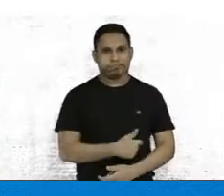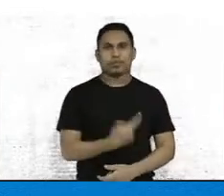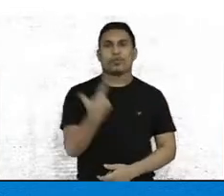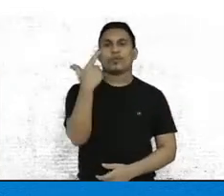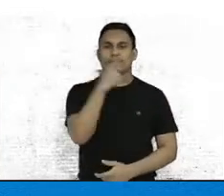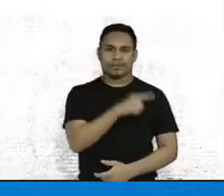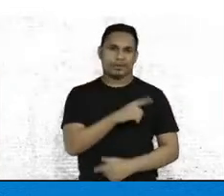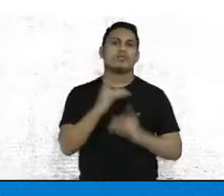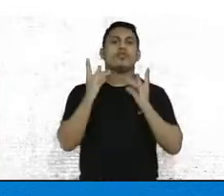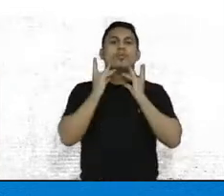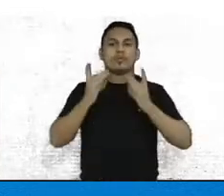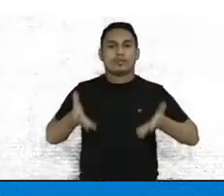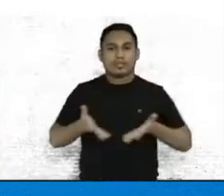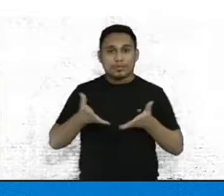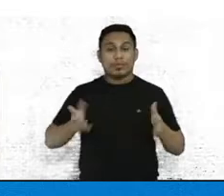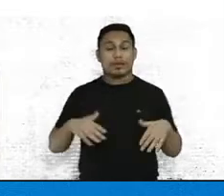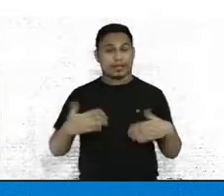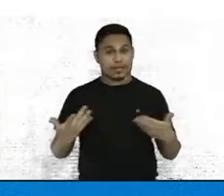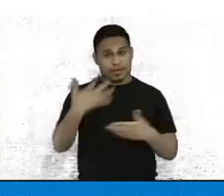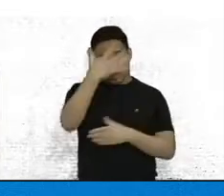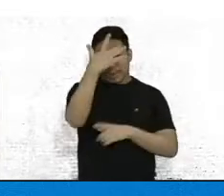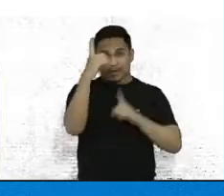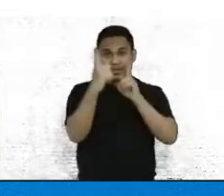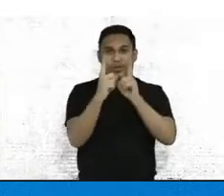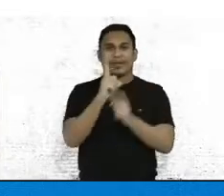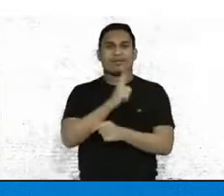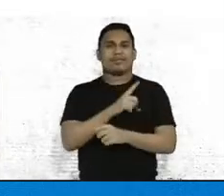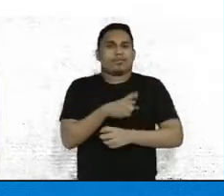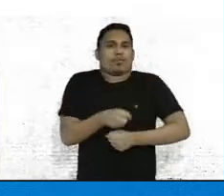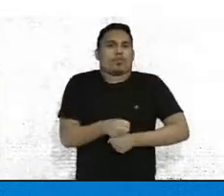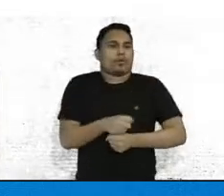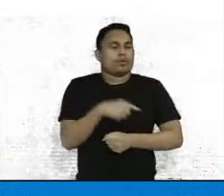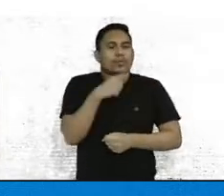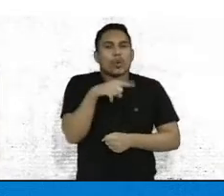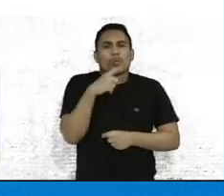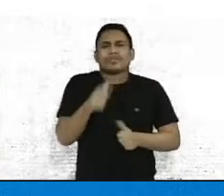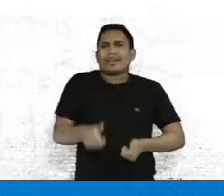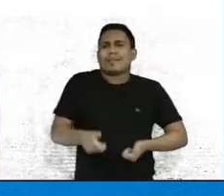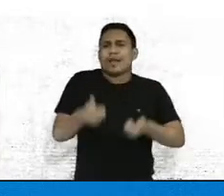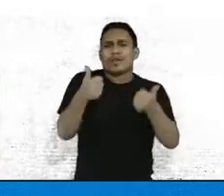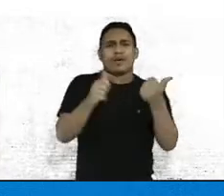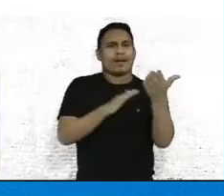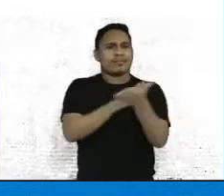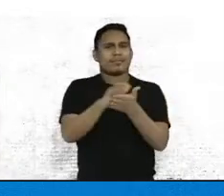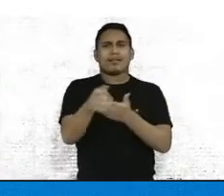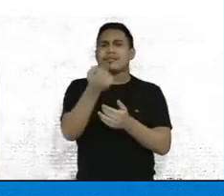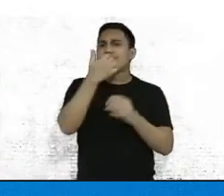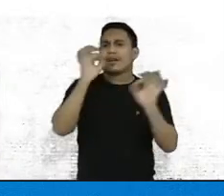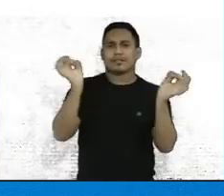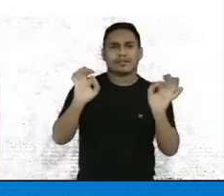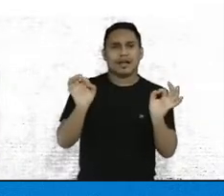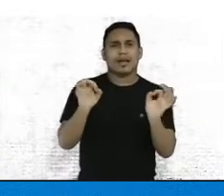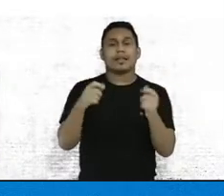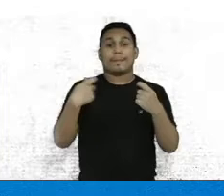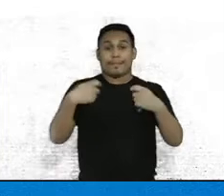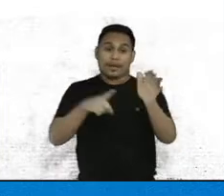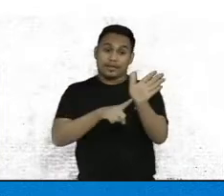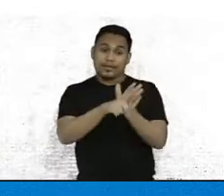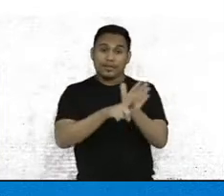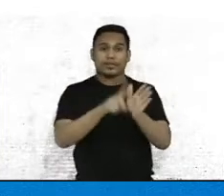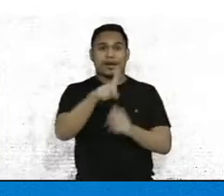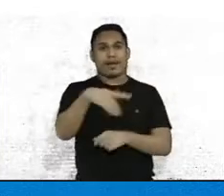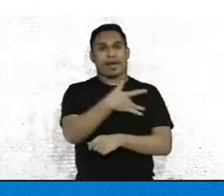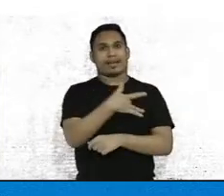tem intestino preso, que não melhora com nada, uma das coisas que a gente precisa investigar é a saúde tireoidiana,